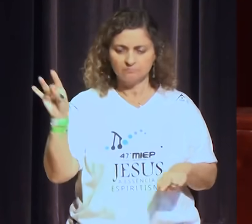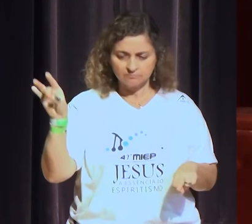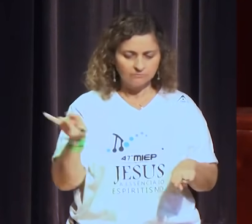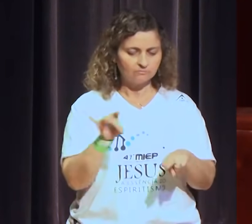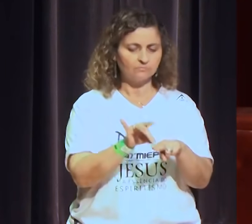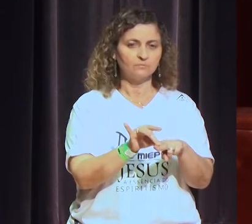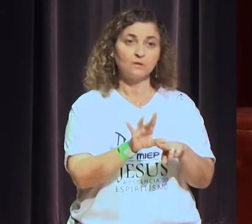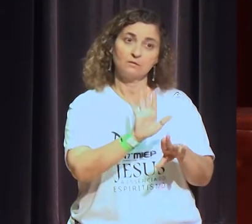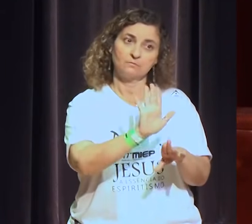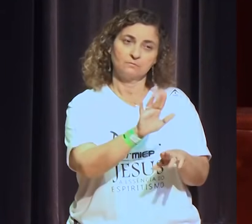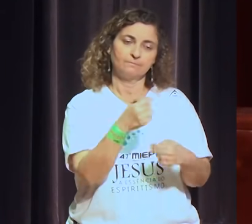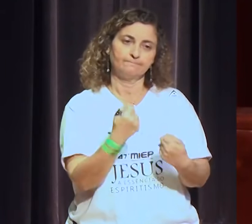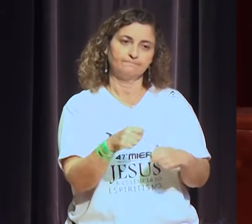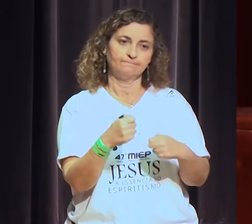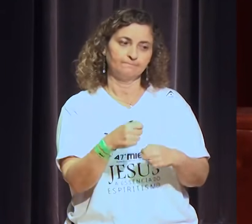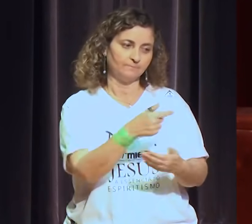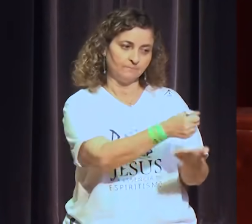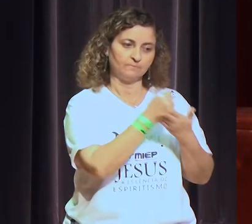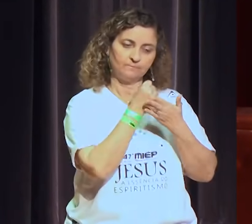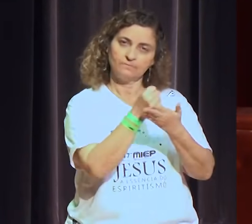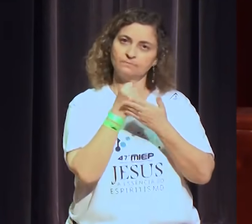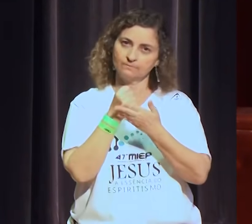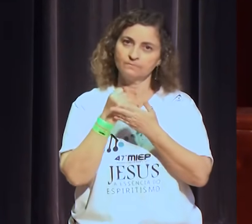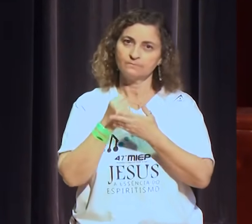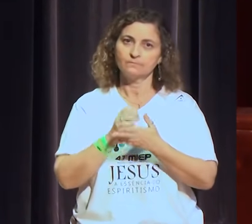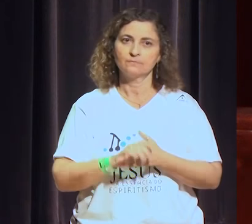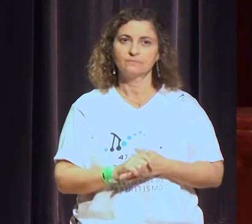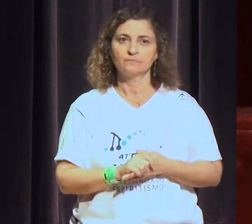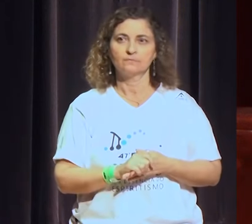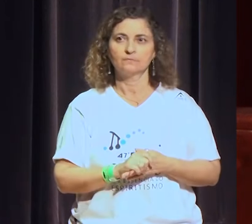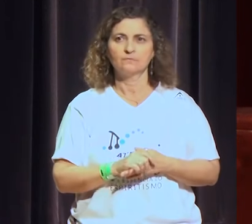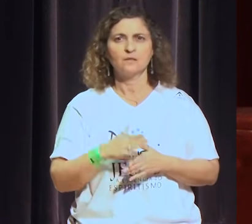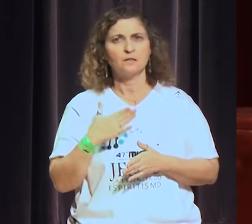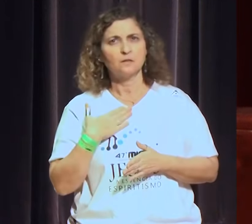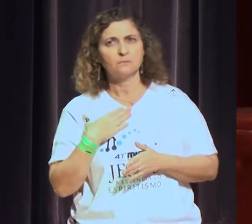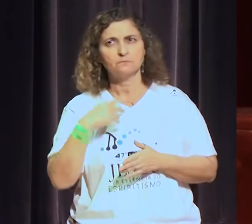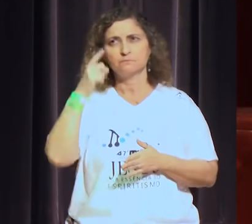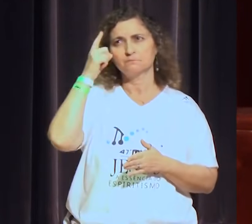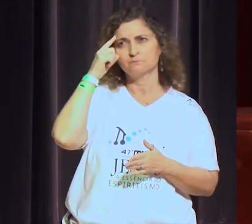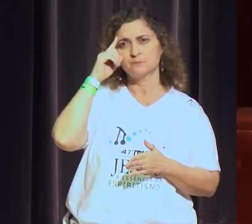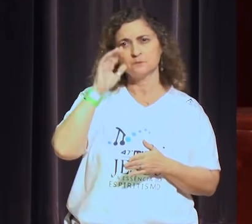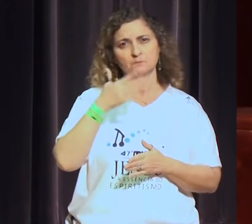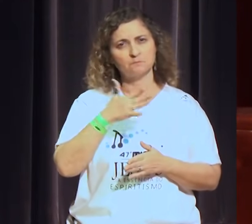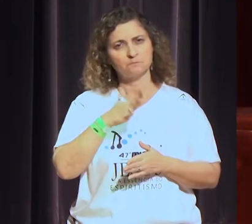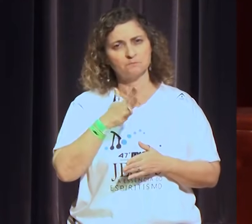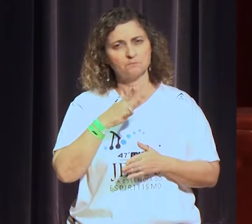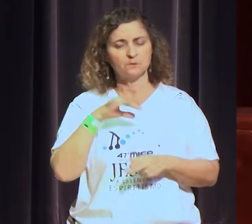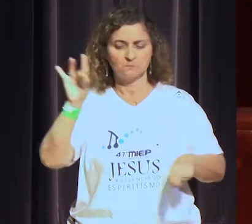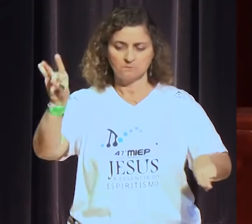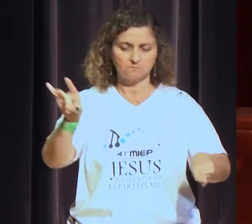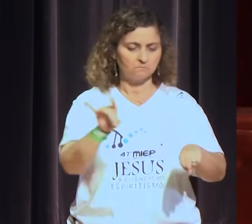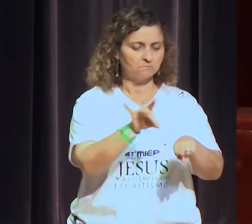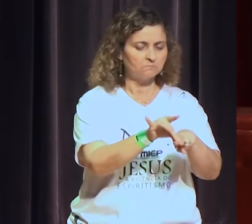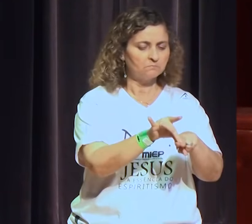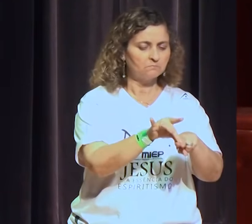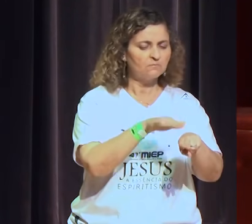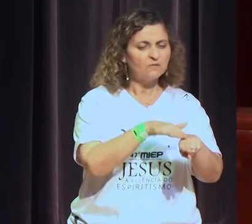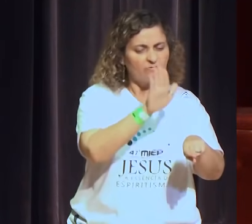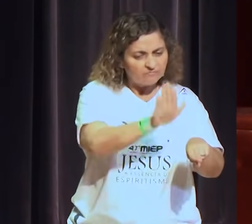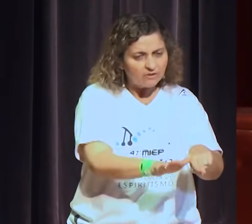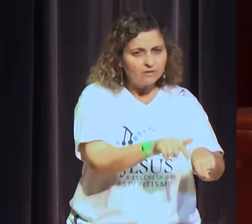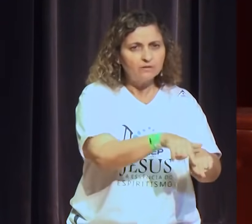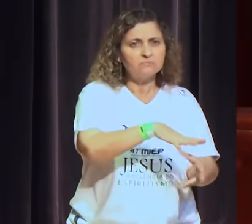Não vai encarnar? Vou. Eu preciso de uma ajuda de vocês aqui, porque eu vou